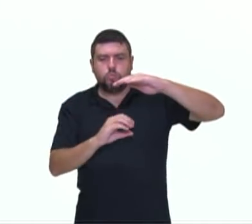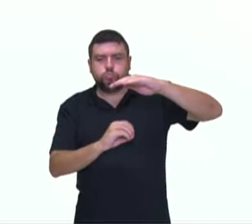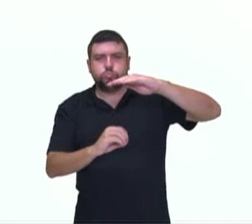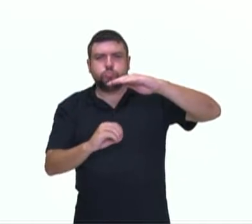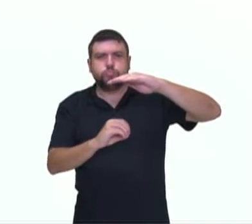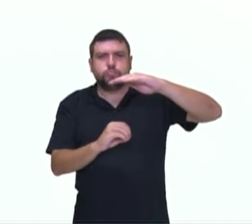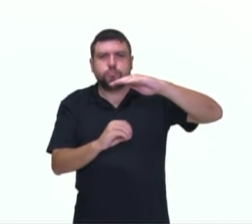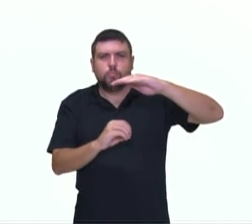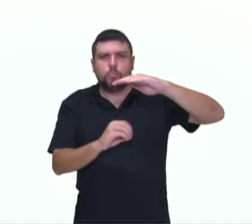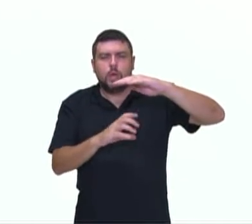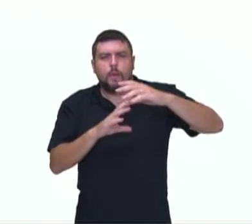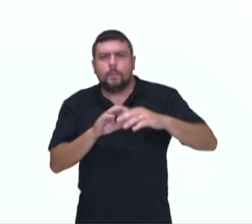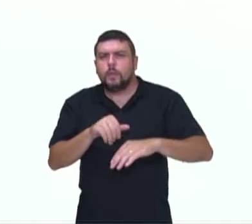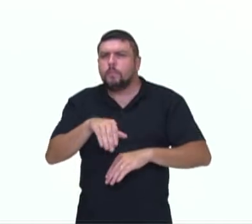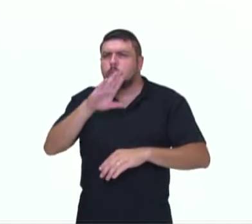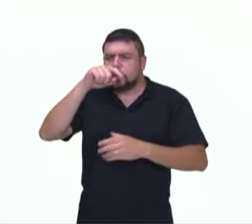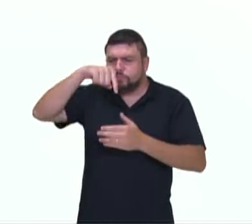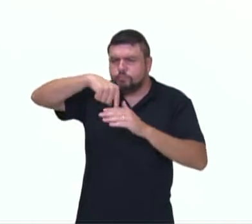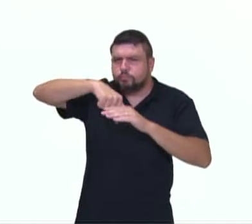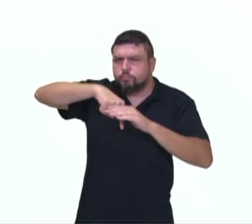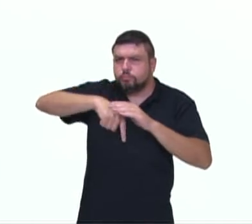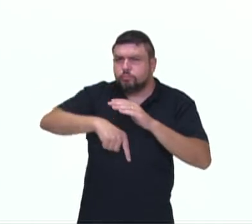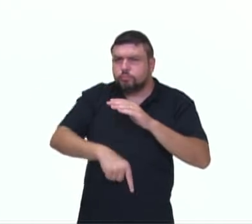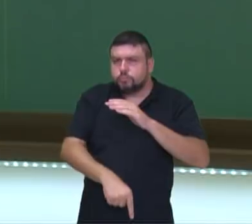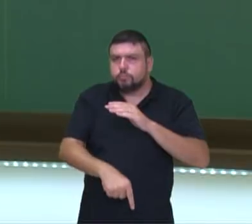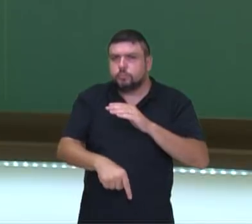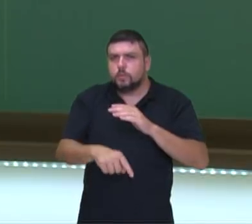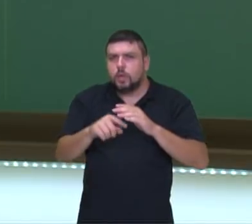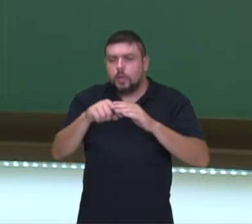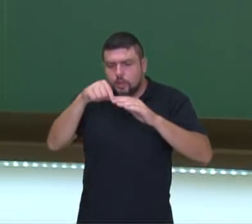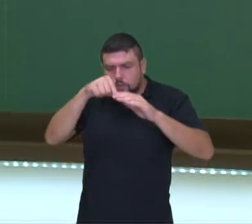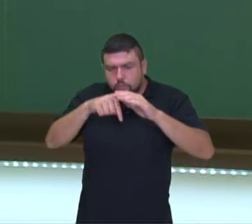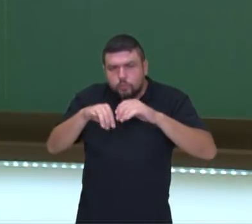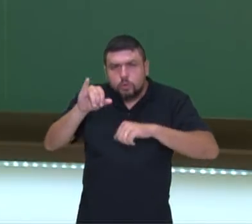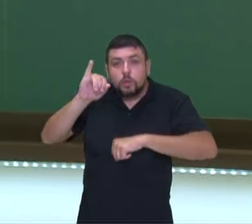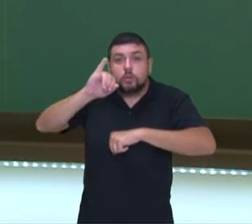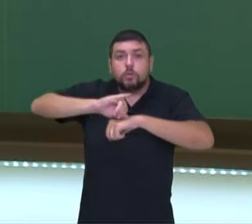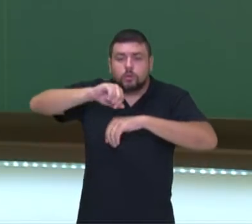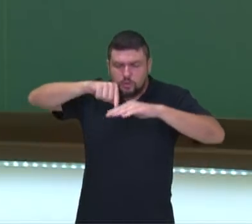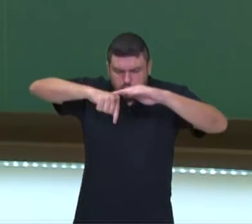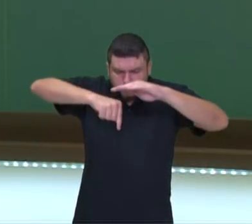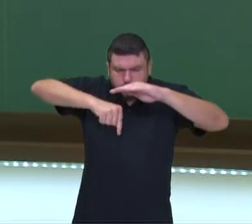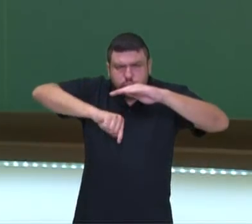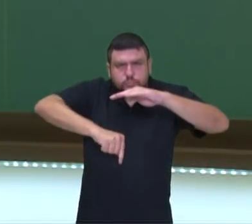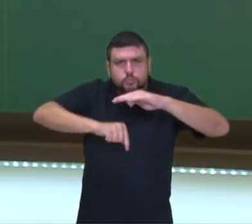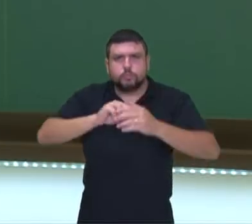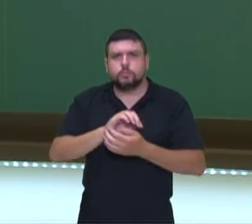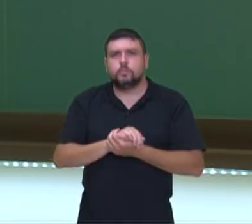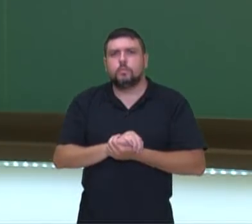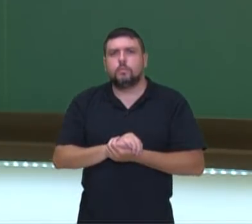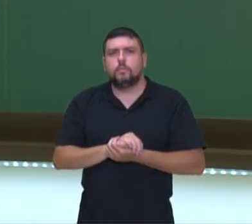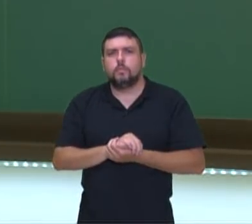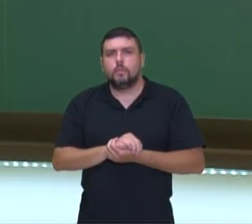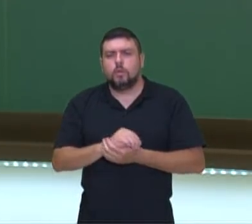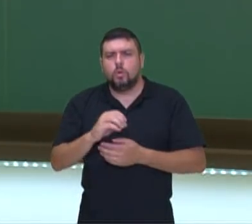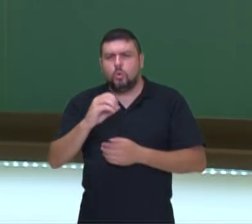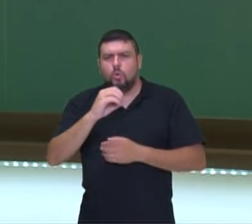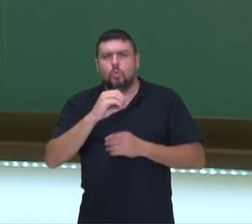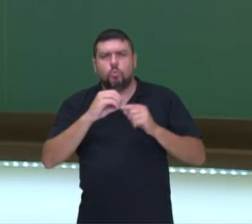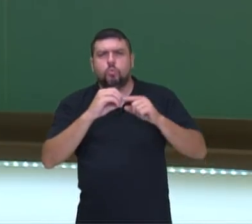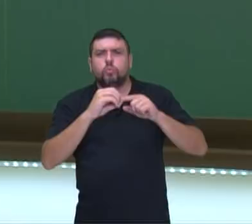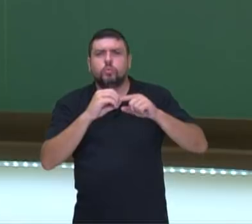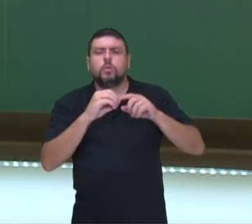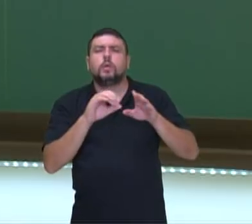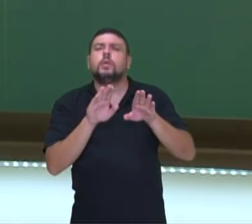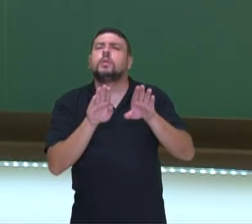mais interna, ou seja, que vai chegar ao centro do nosso planeta. Também tem uma subdivisão, porque também é uma